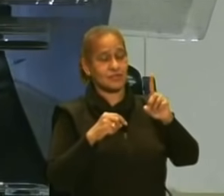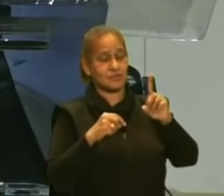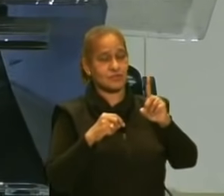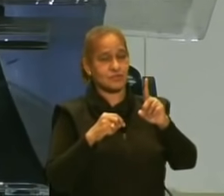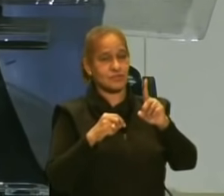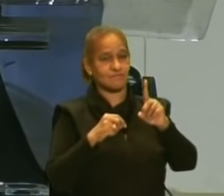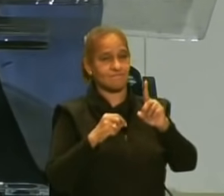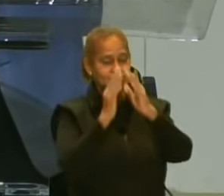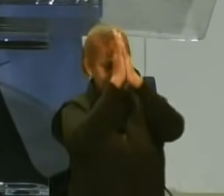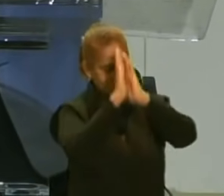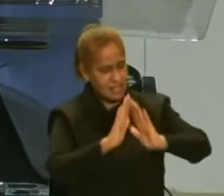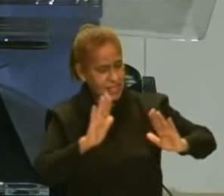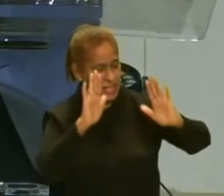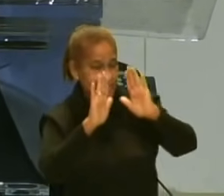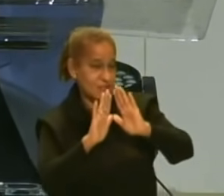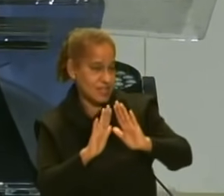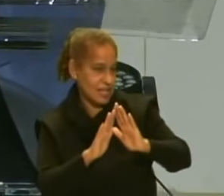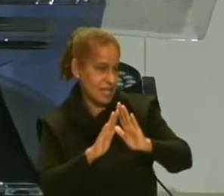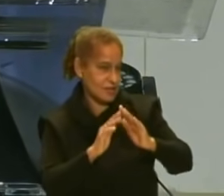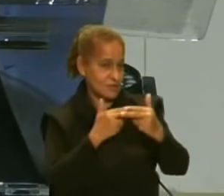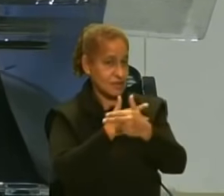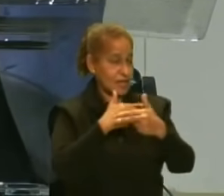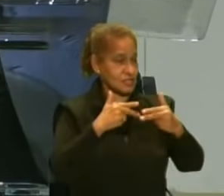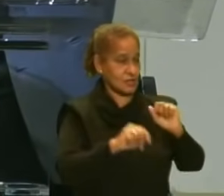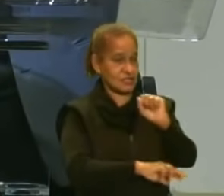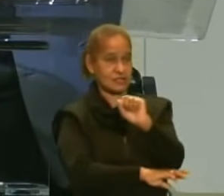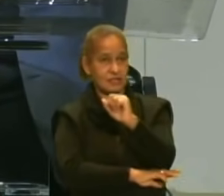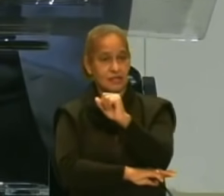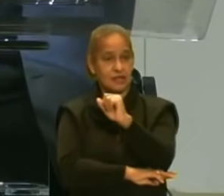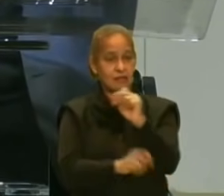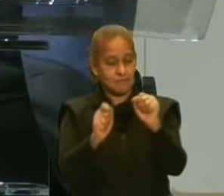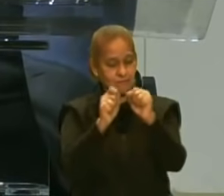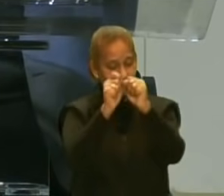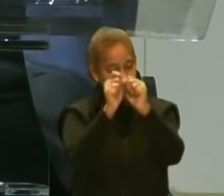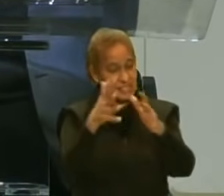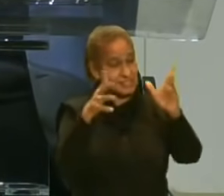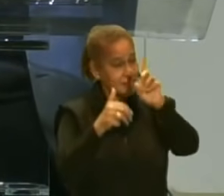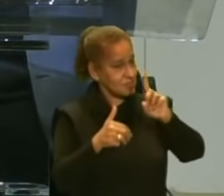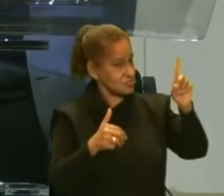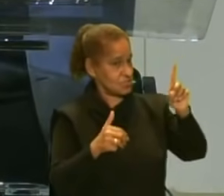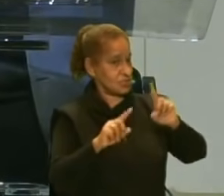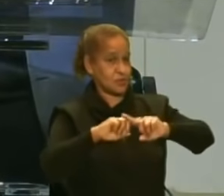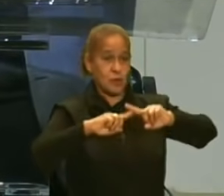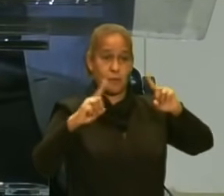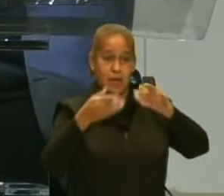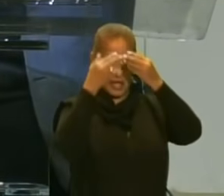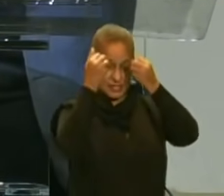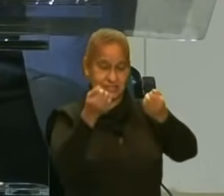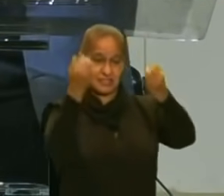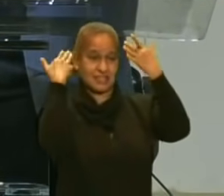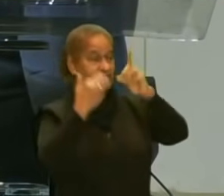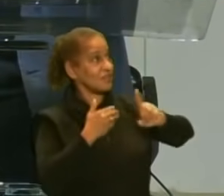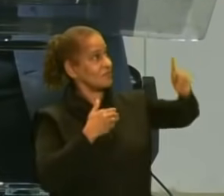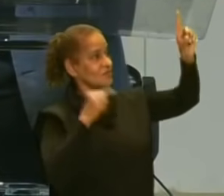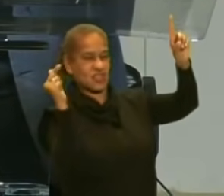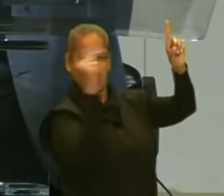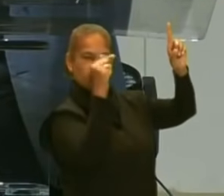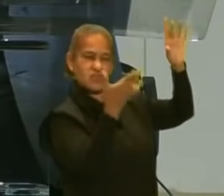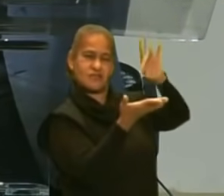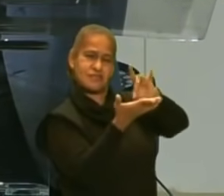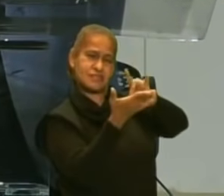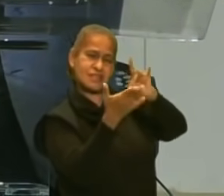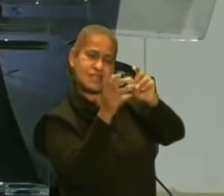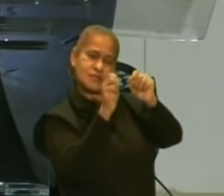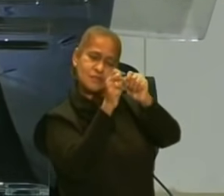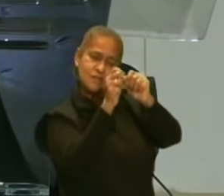serviram coisas que Deus criou, em lugar do Criador, que é digno de louvor eterno. Amém. Por isso